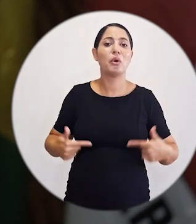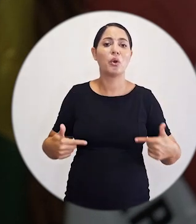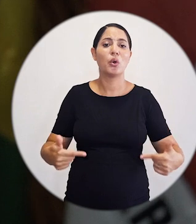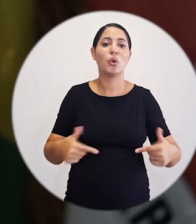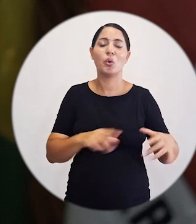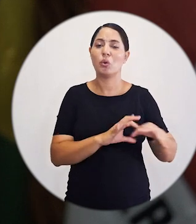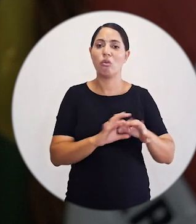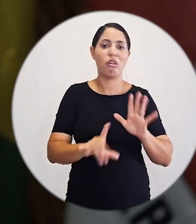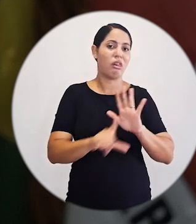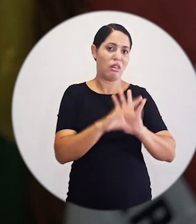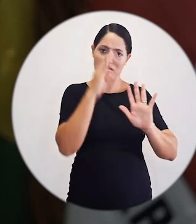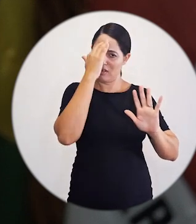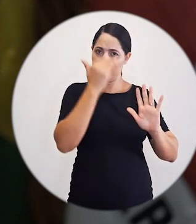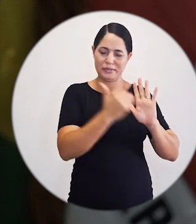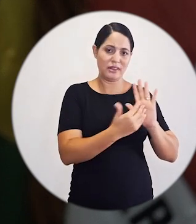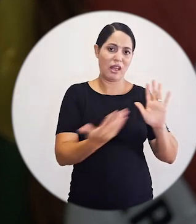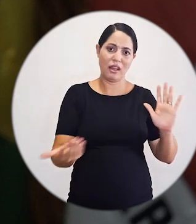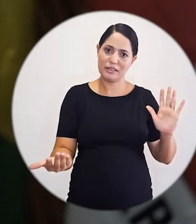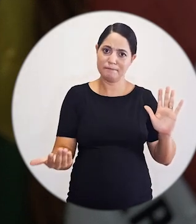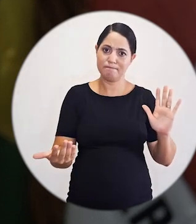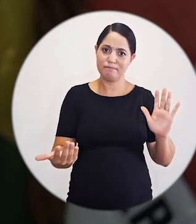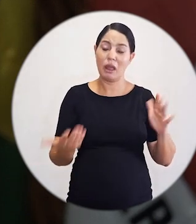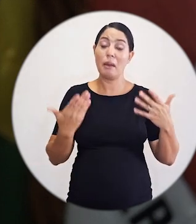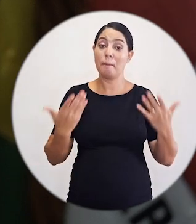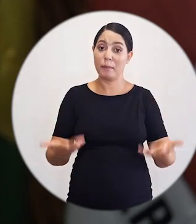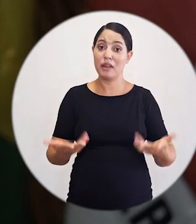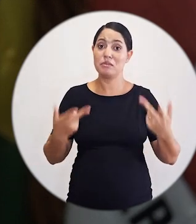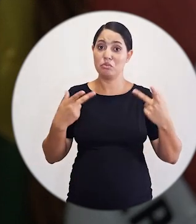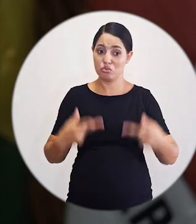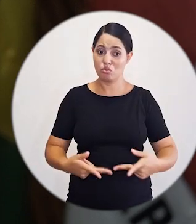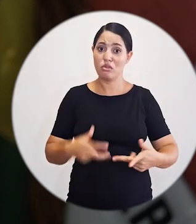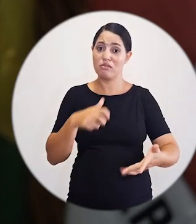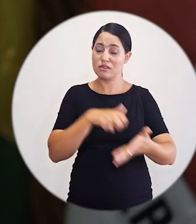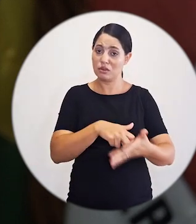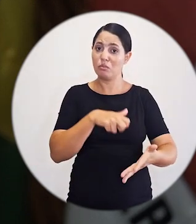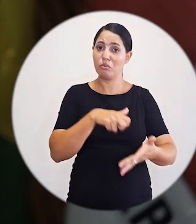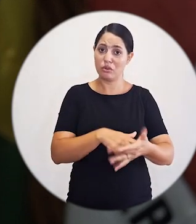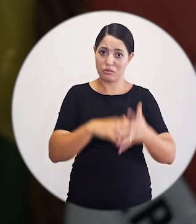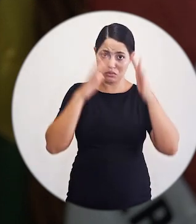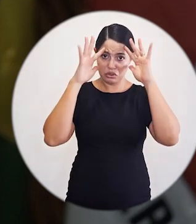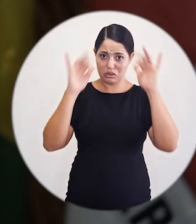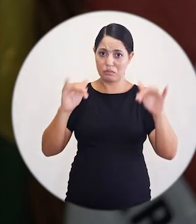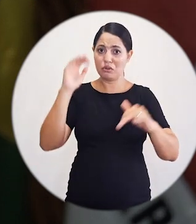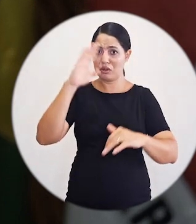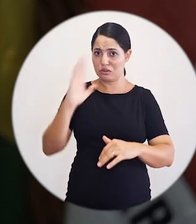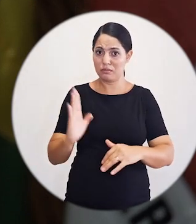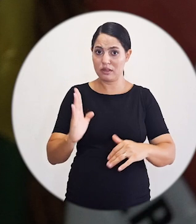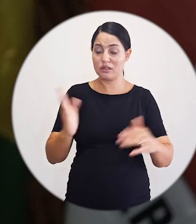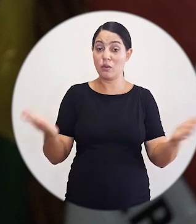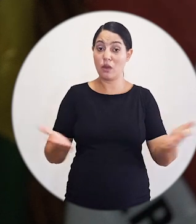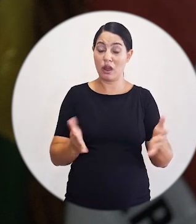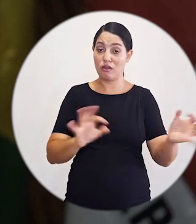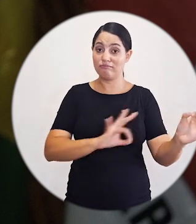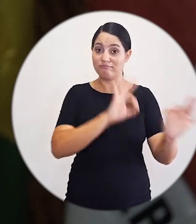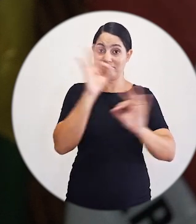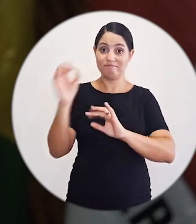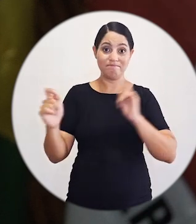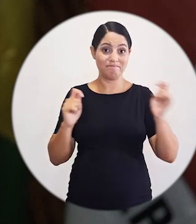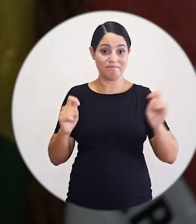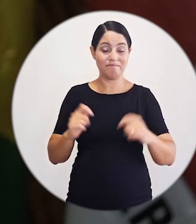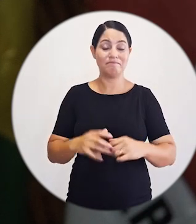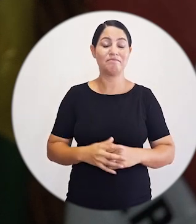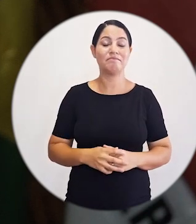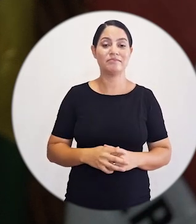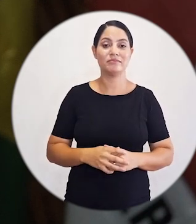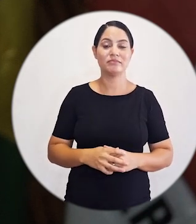ou pela simples omissão de condutas previstas na legislação. Em situações assim, as condutas têm sido punidas pelos tribunais